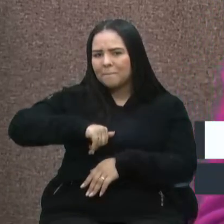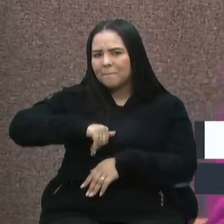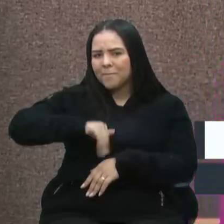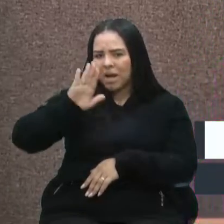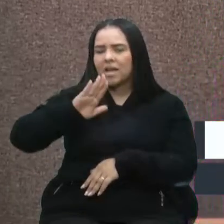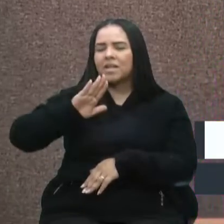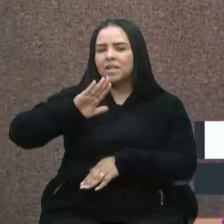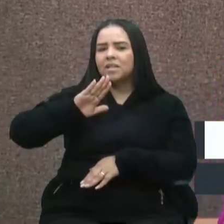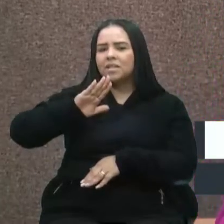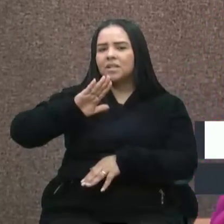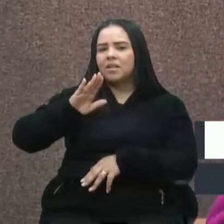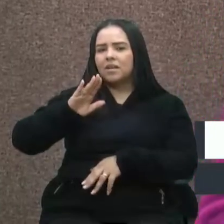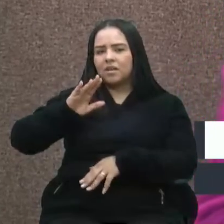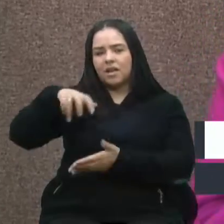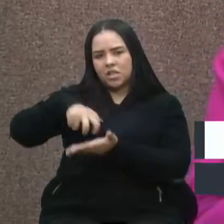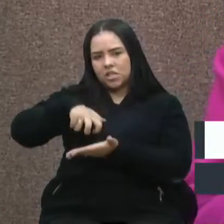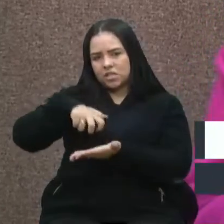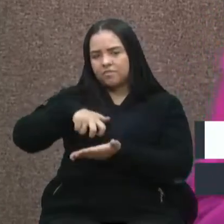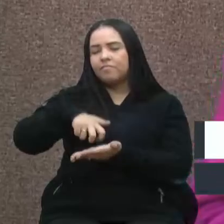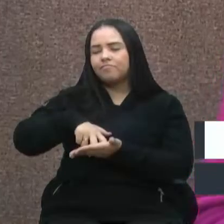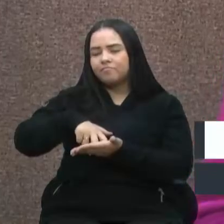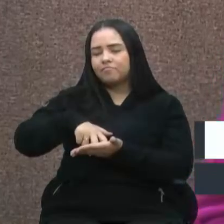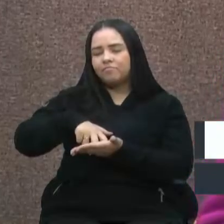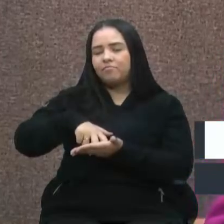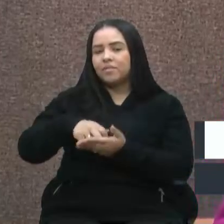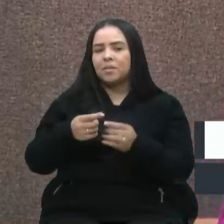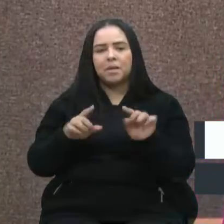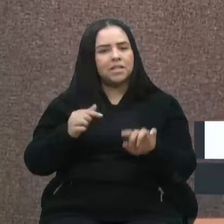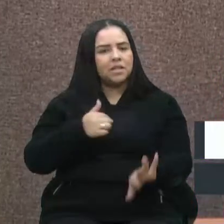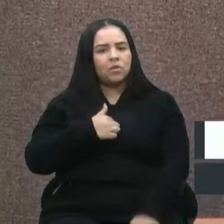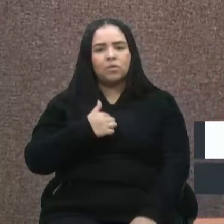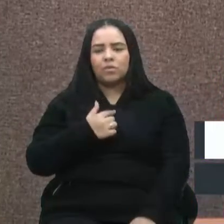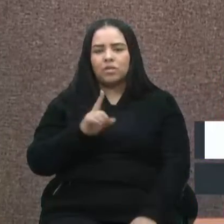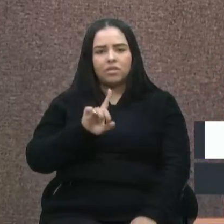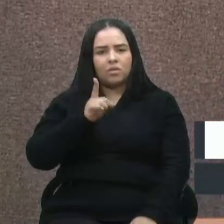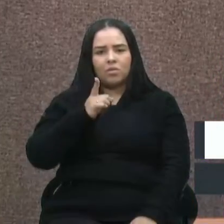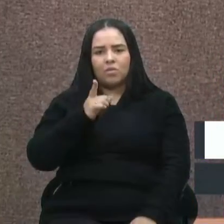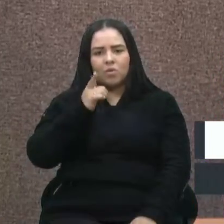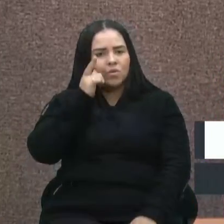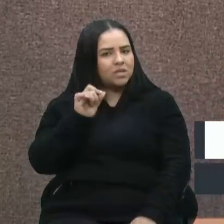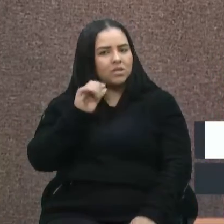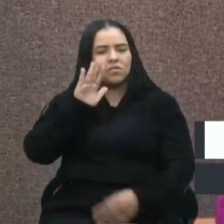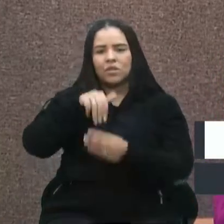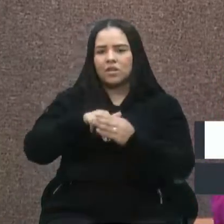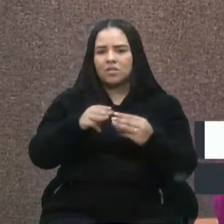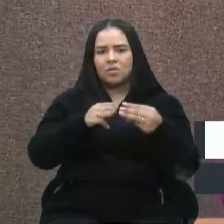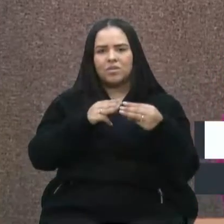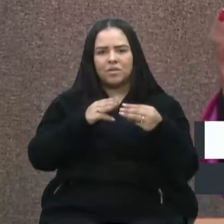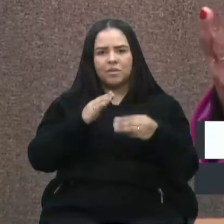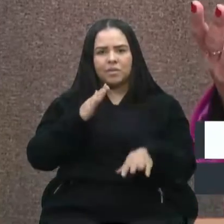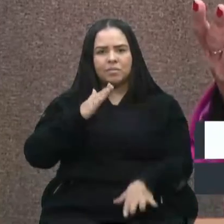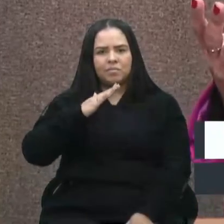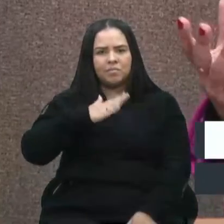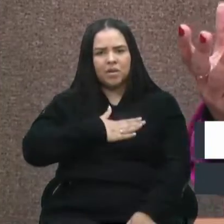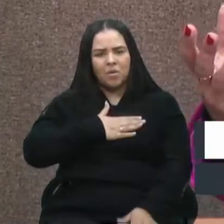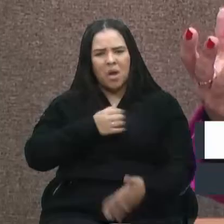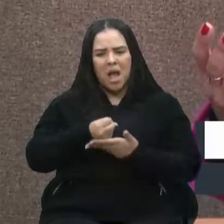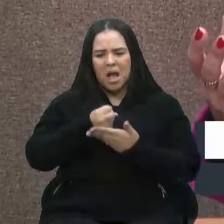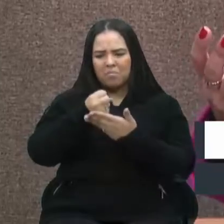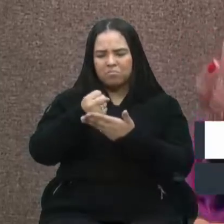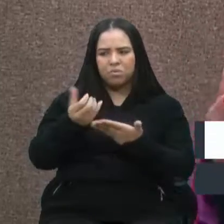os estupros mas não consigo botar numa Moção e e dá o meu e irrestrito apoio